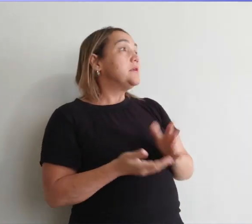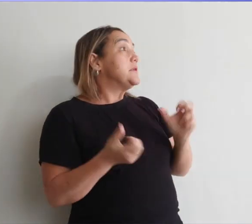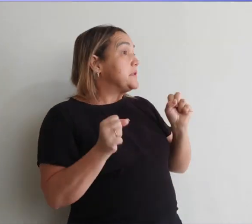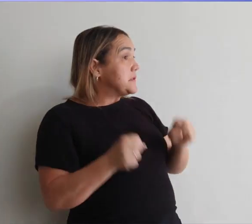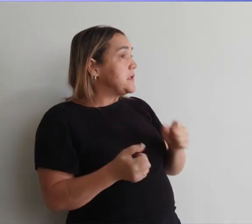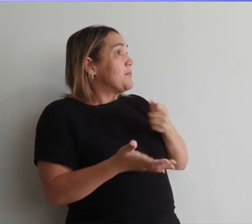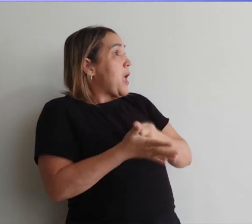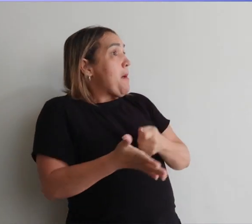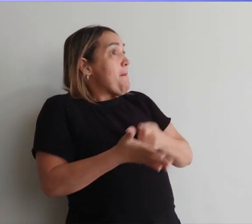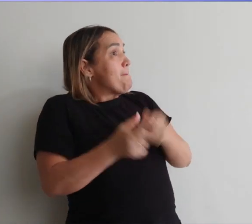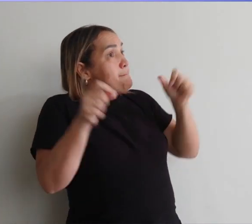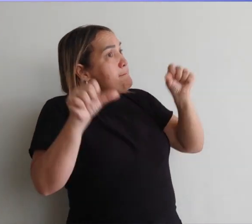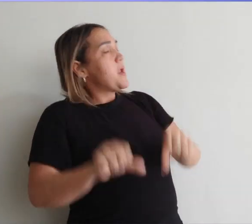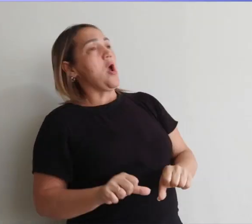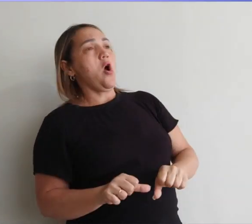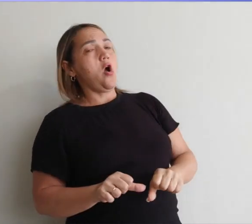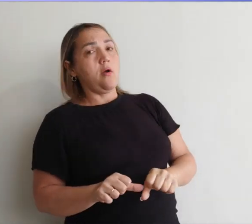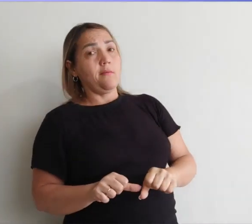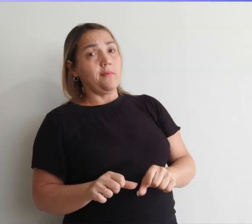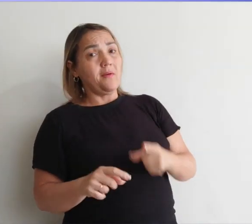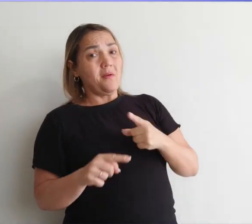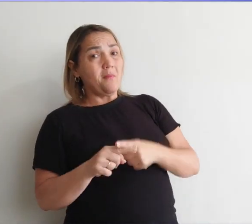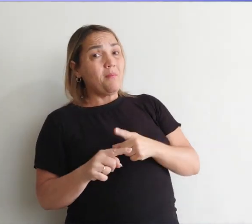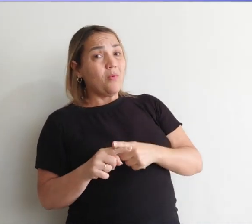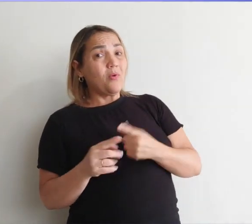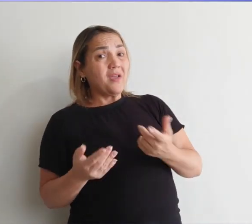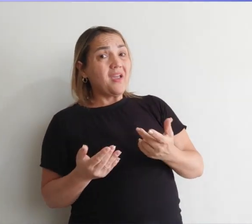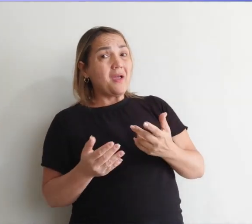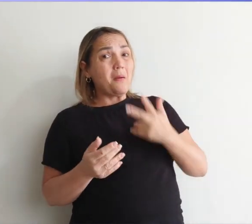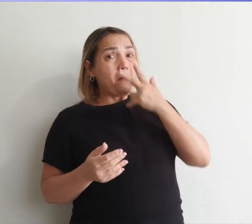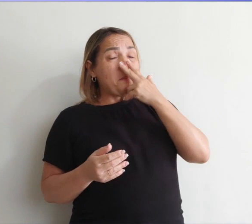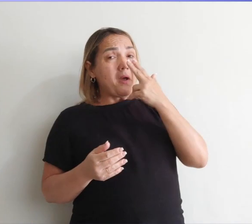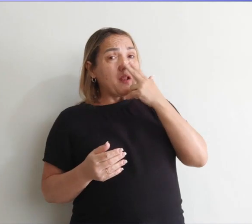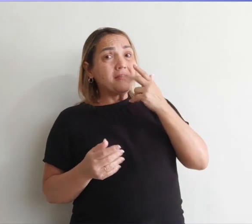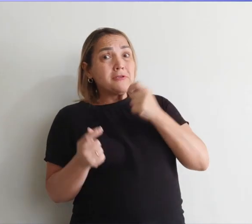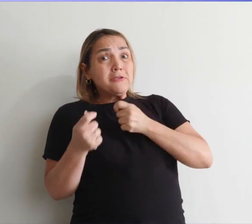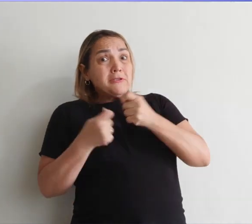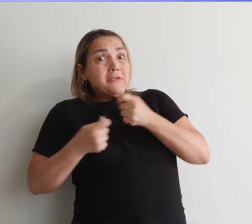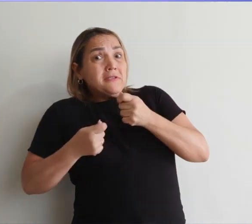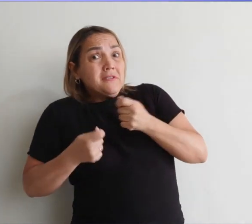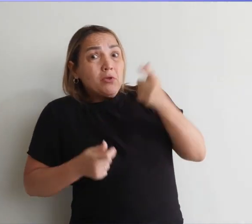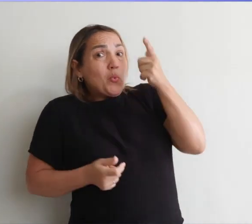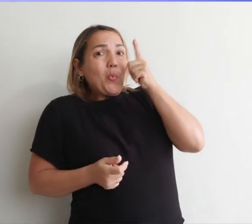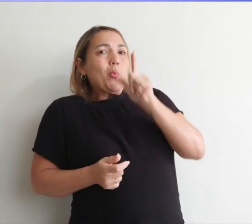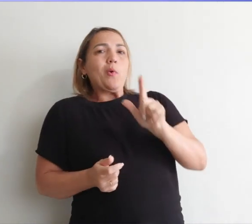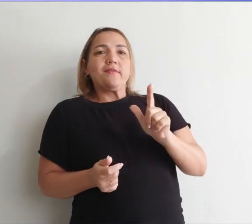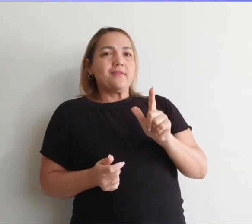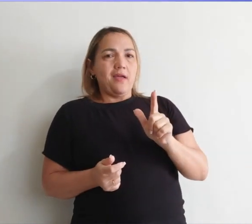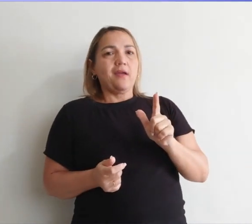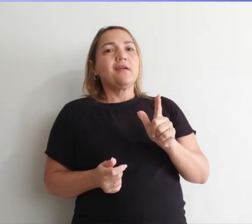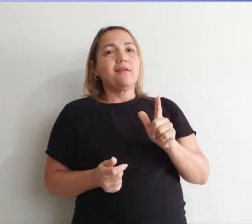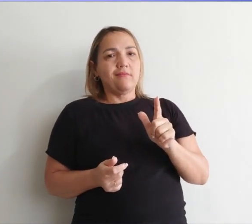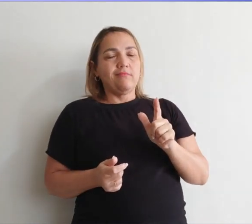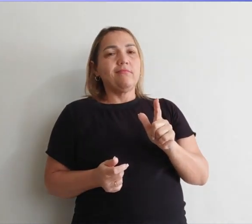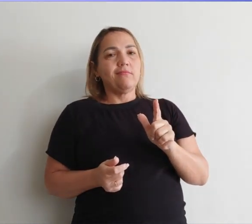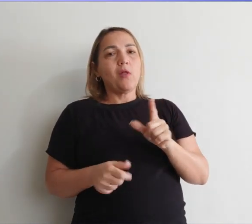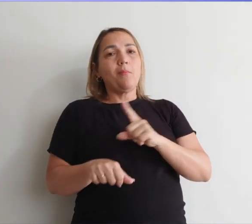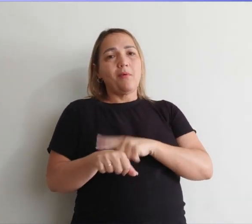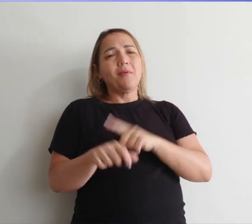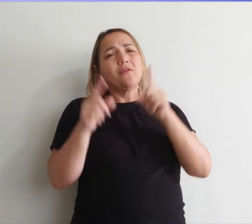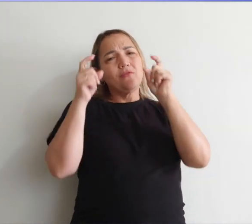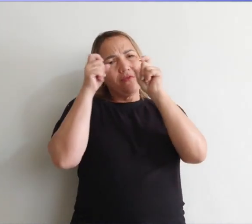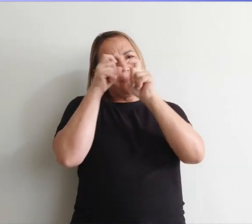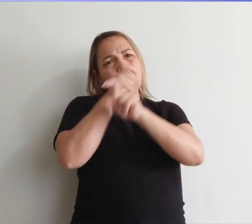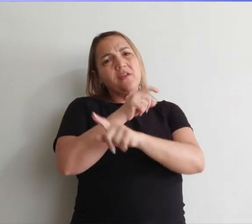pressão é mais forte. Não sei, eu acho que a pressão tende a aumentar, né? E você não consegue lidar com aquilo, né? E a gente está passando por um momento